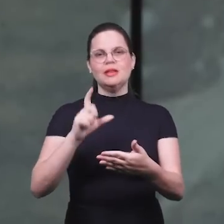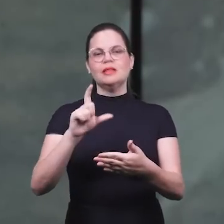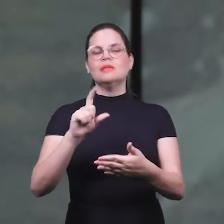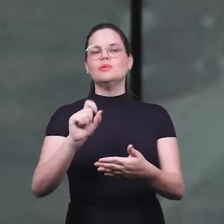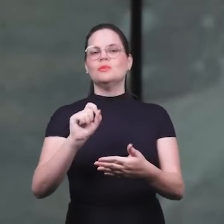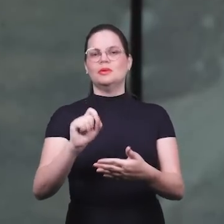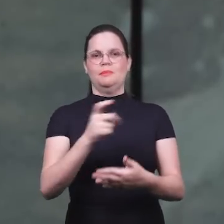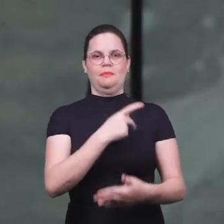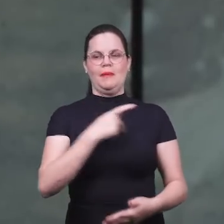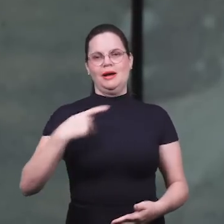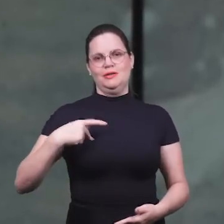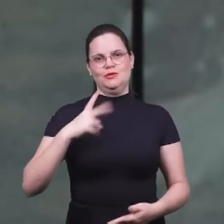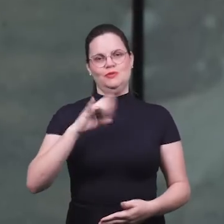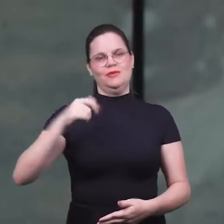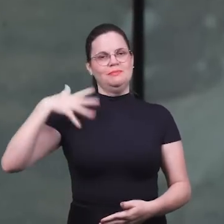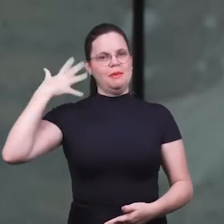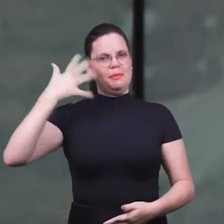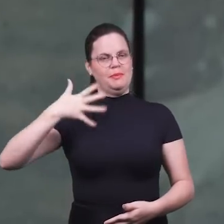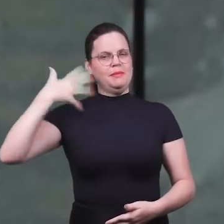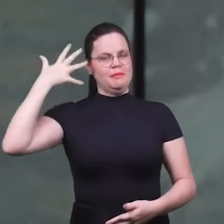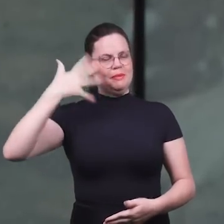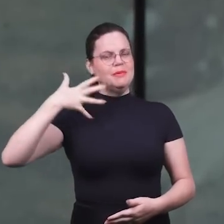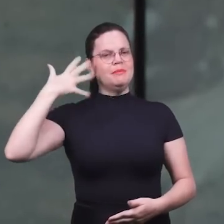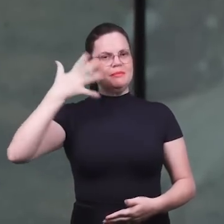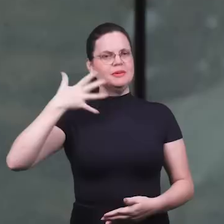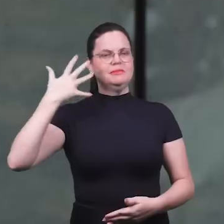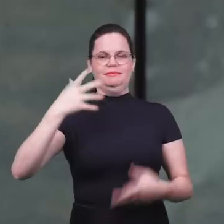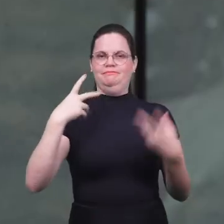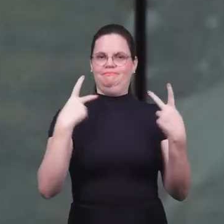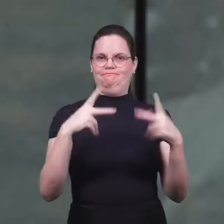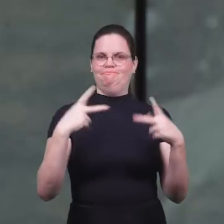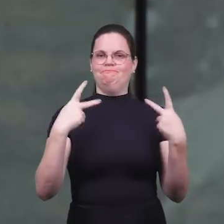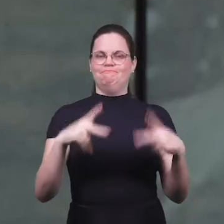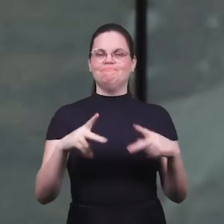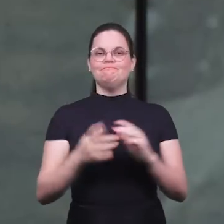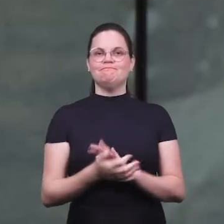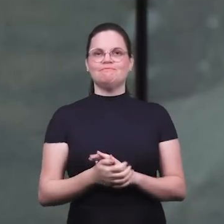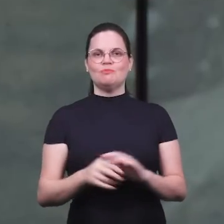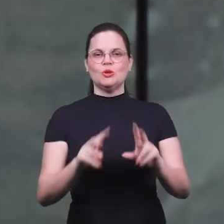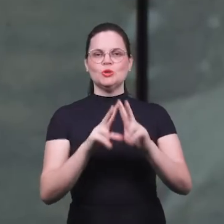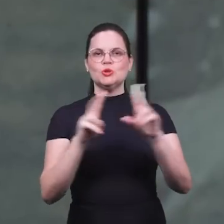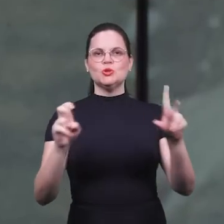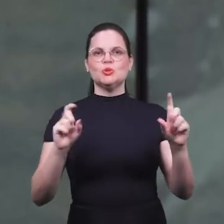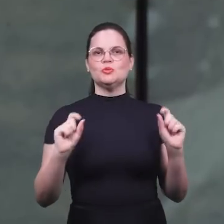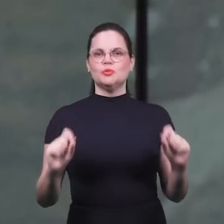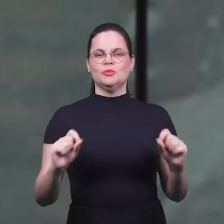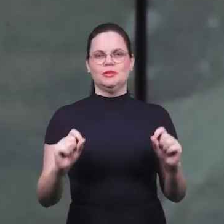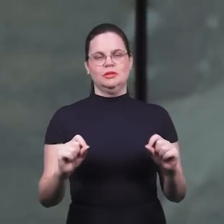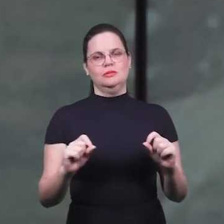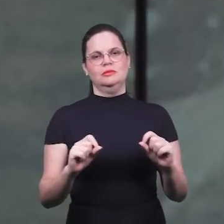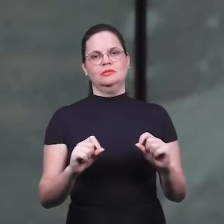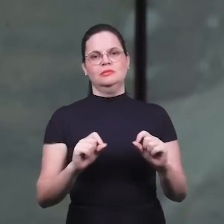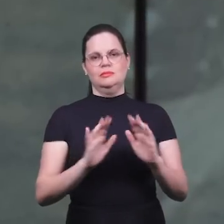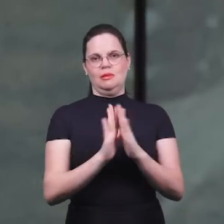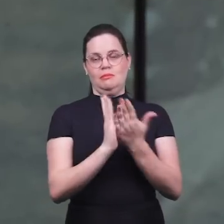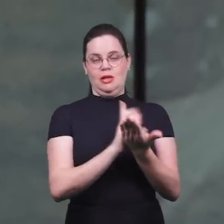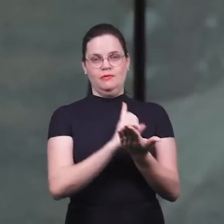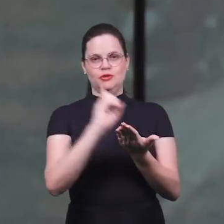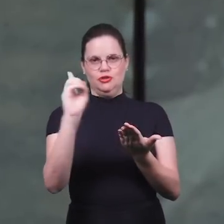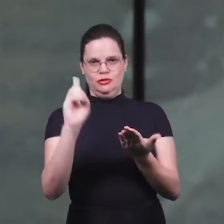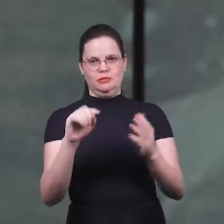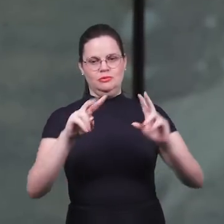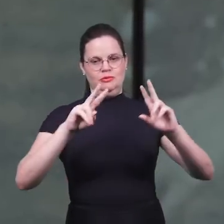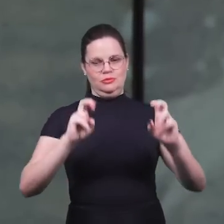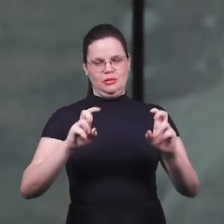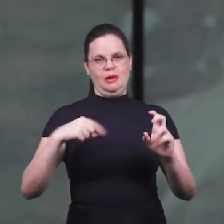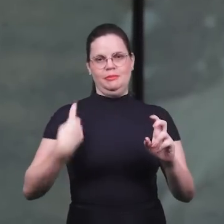uma participação, uma reflexão feita por um pastor que fala ou faz uma abordagem bíblica sobre